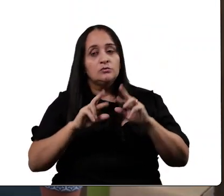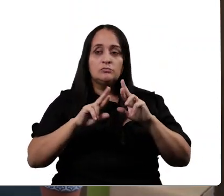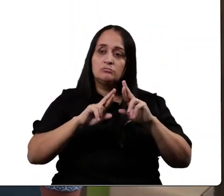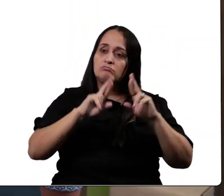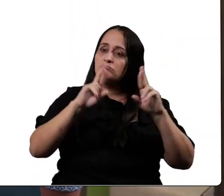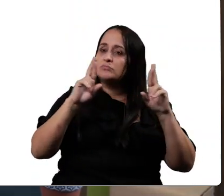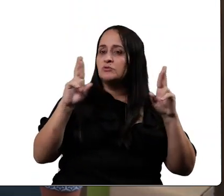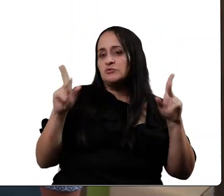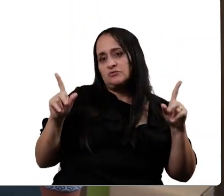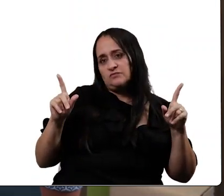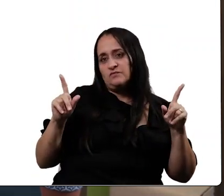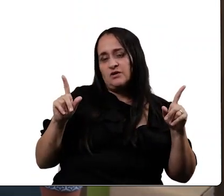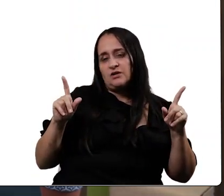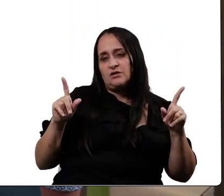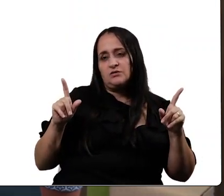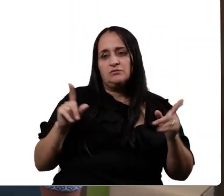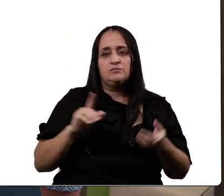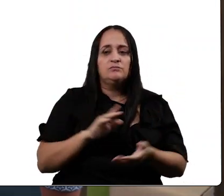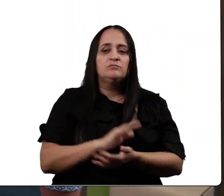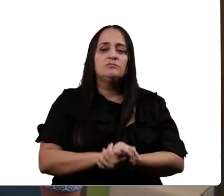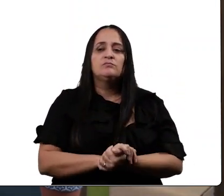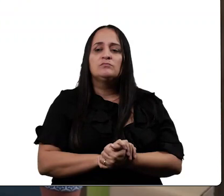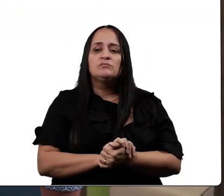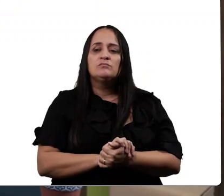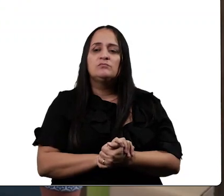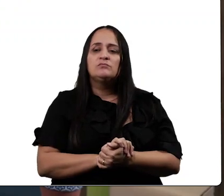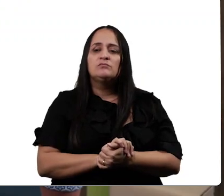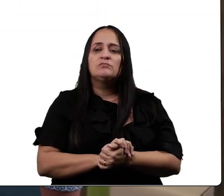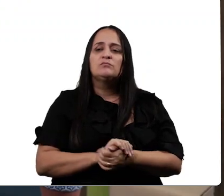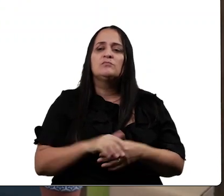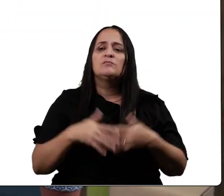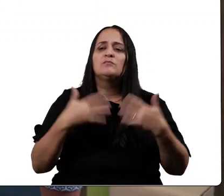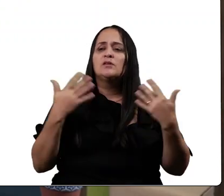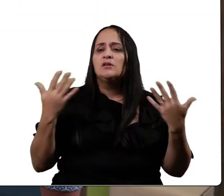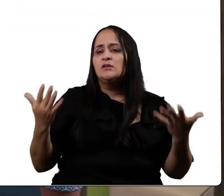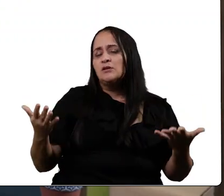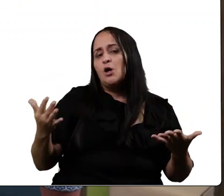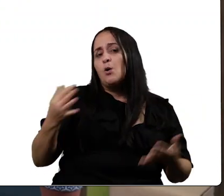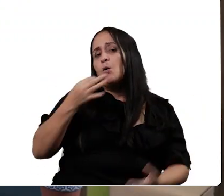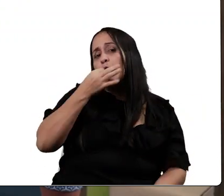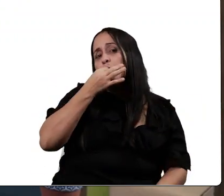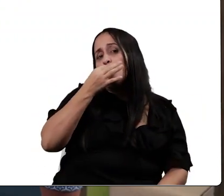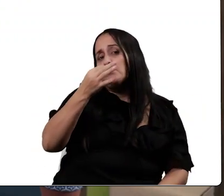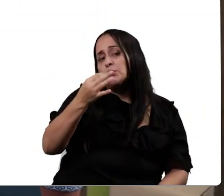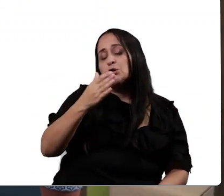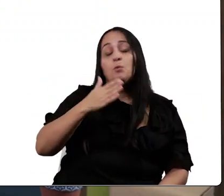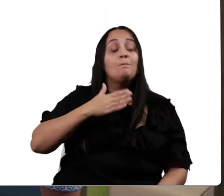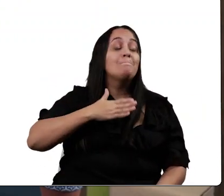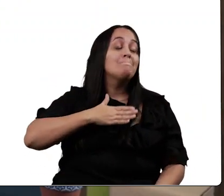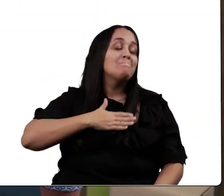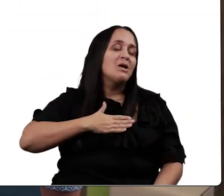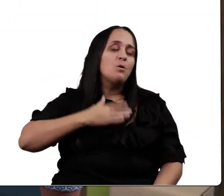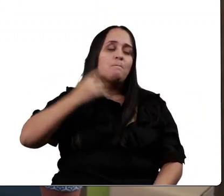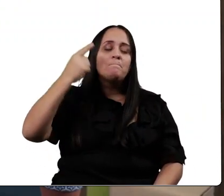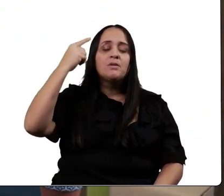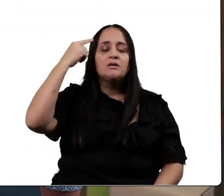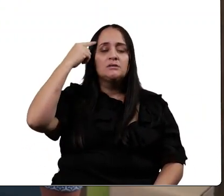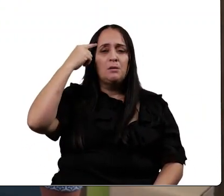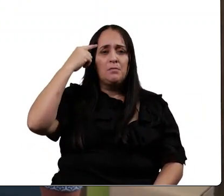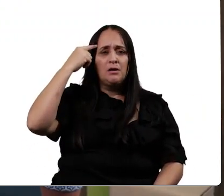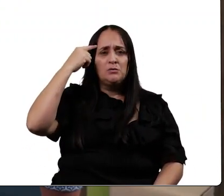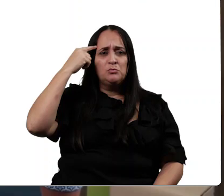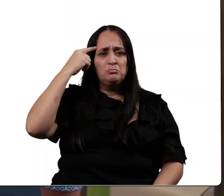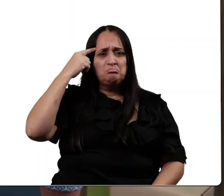até divergentes, tá? Então, a opinião é o meu pensamento, que pode não necessariamente